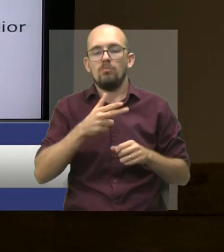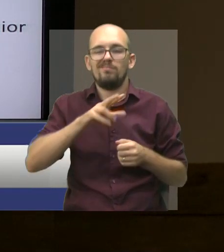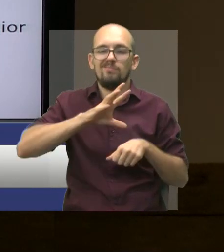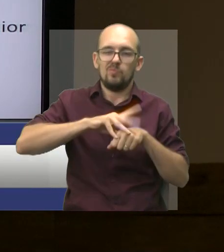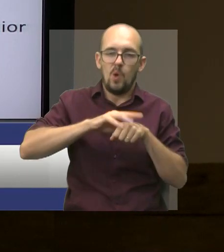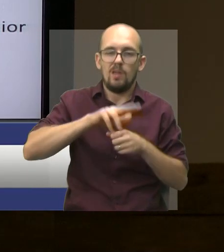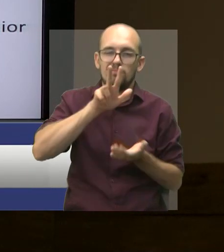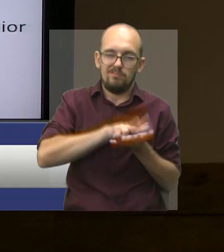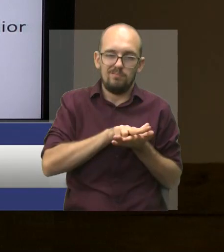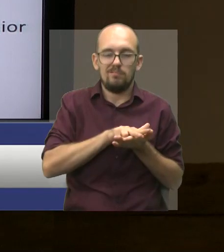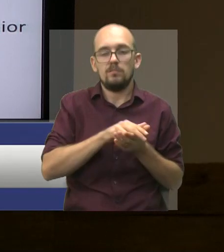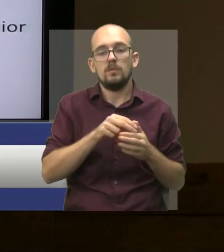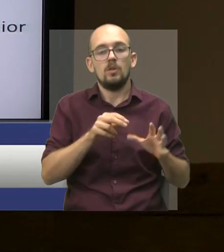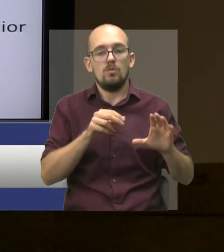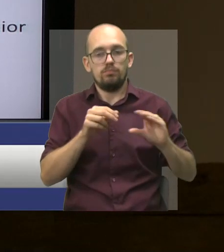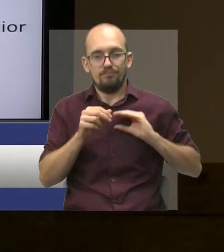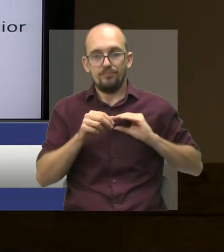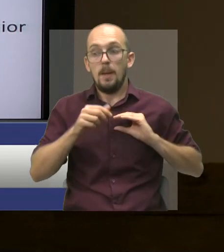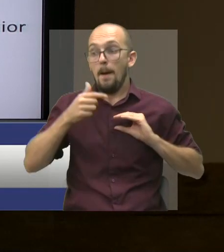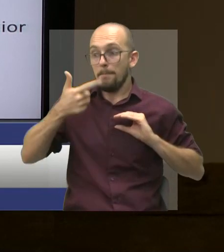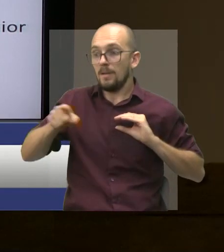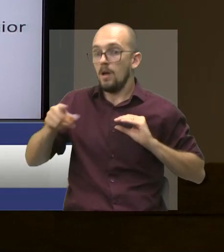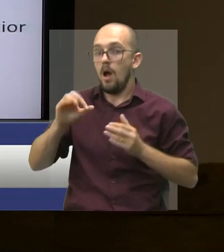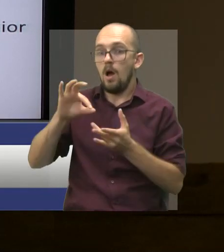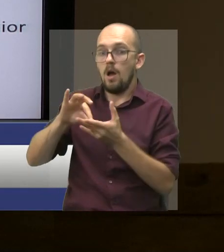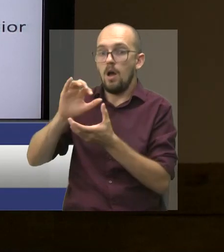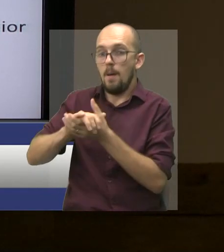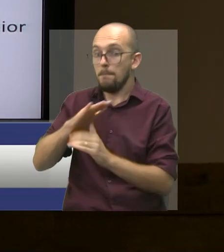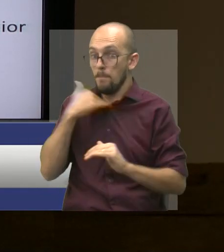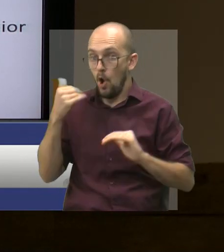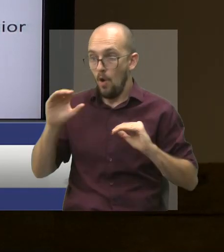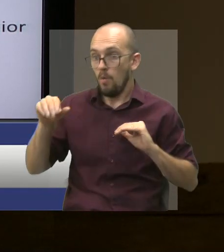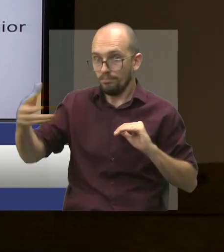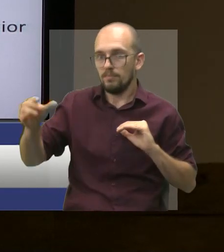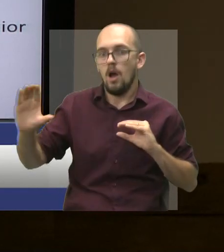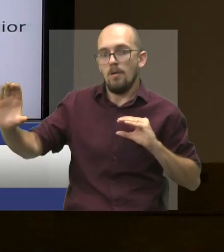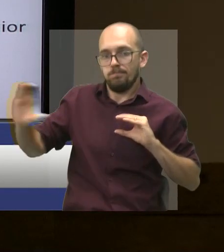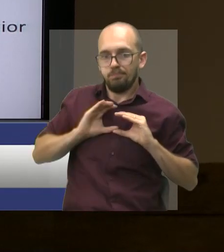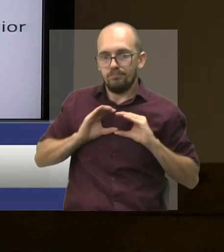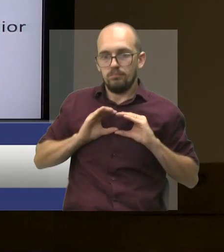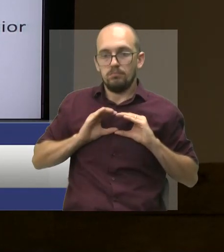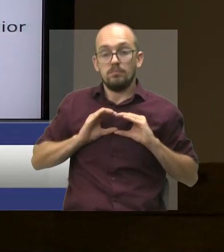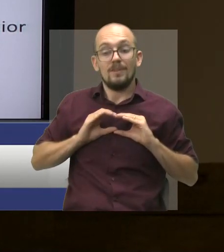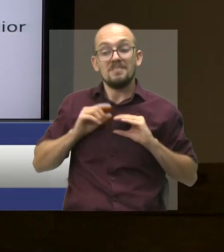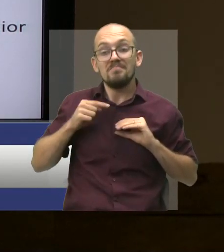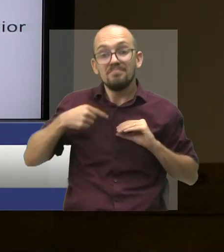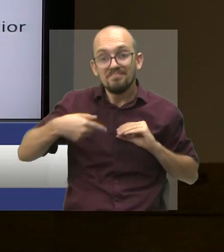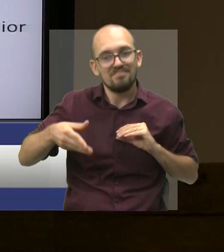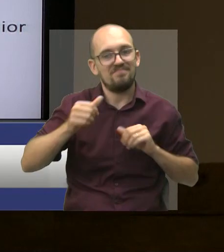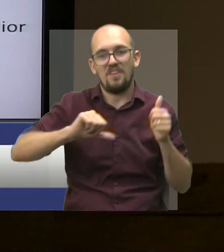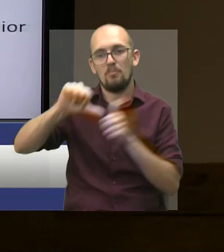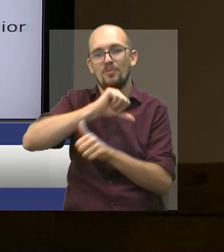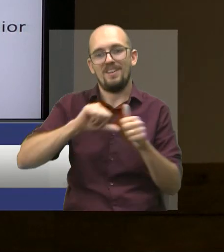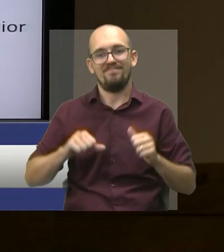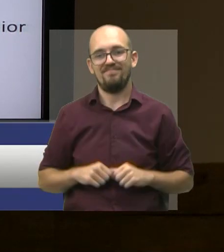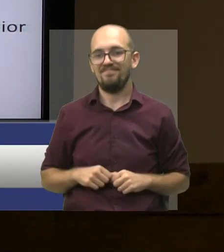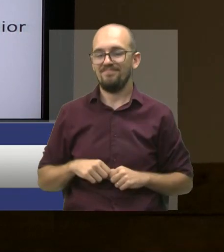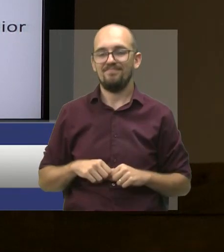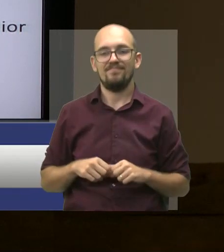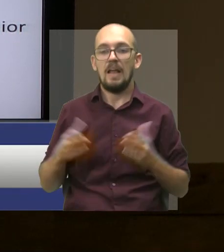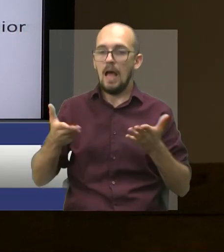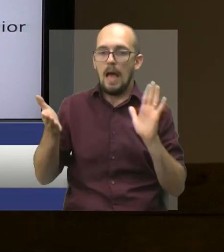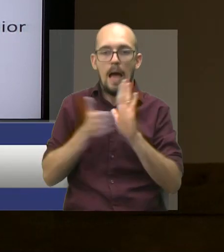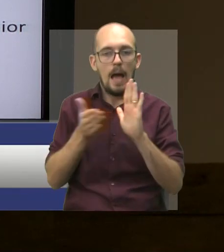com a pensão por morte. E isso não vai ficar assim. A proposta do governo também, nesse tipo